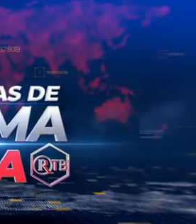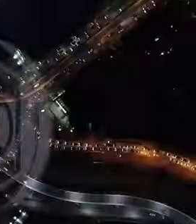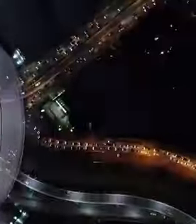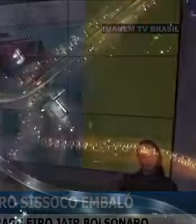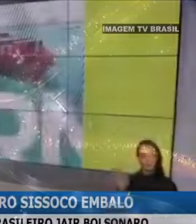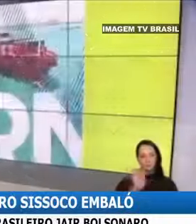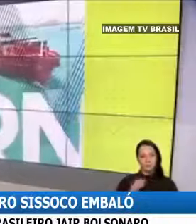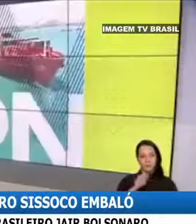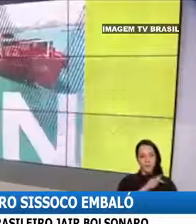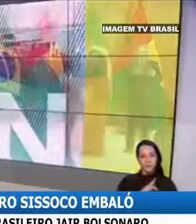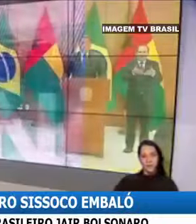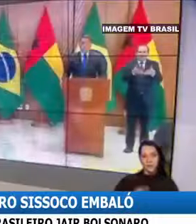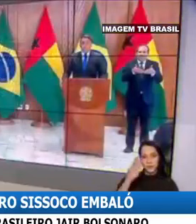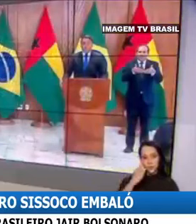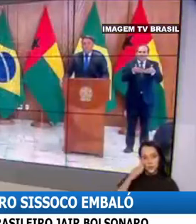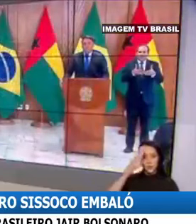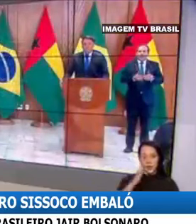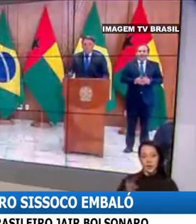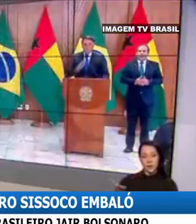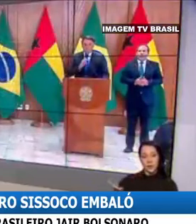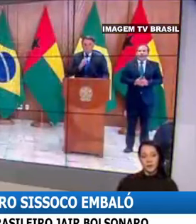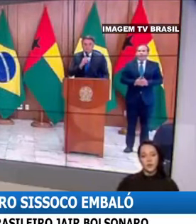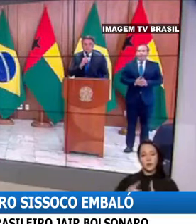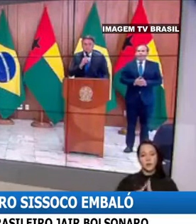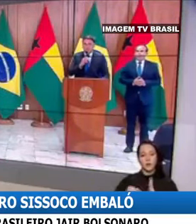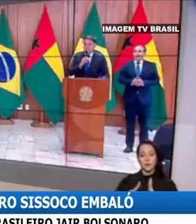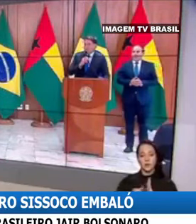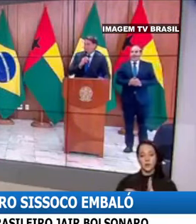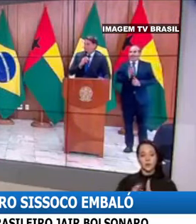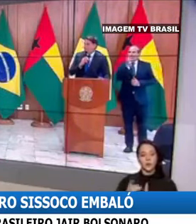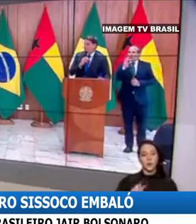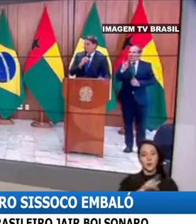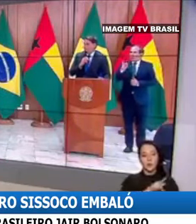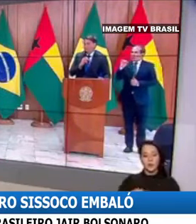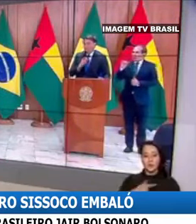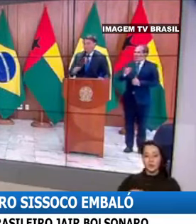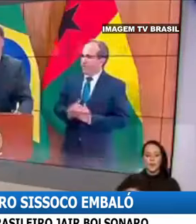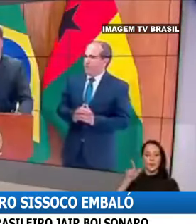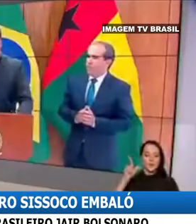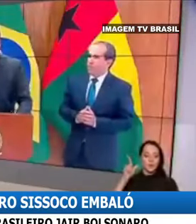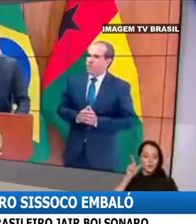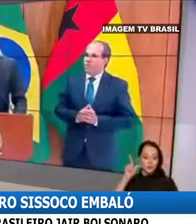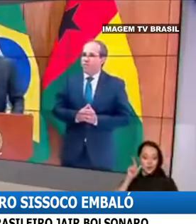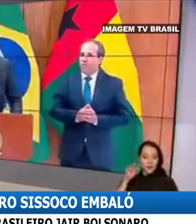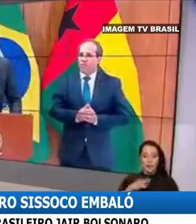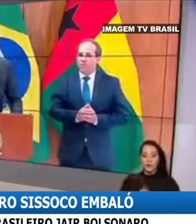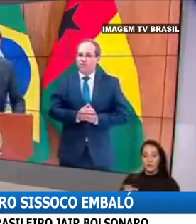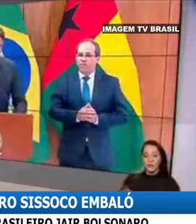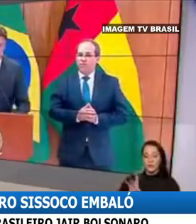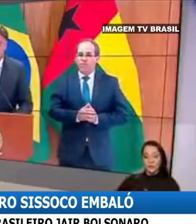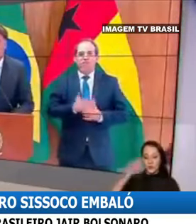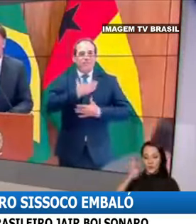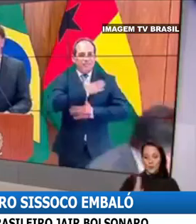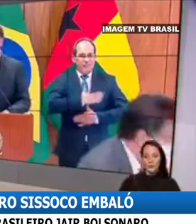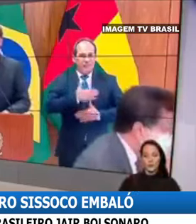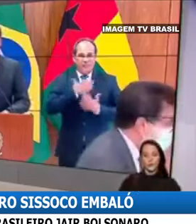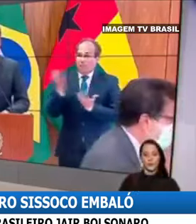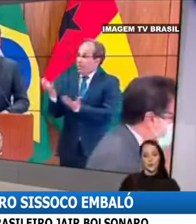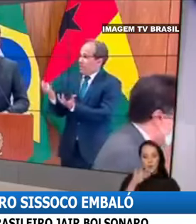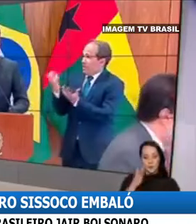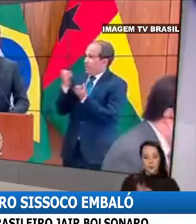o Jair bolsonaro recebe no Palácio do Planalto o presidente da guiné-bissau que está em visita oficial ao Brasil